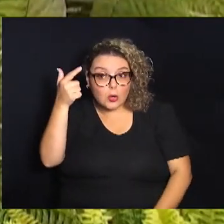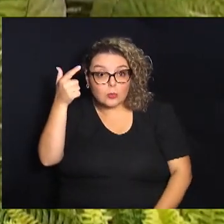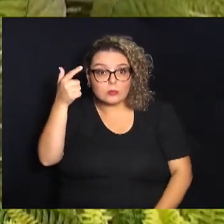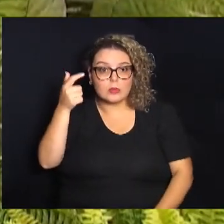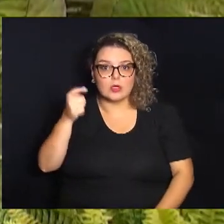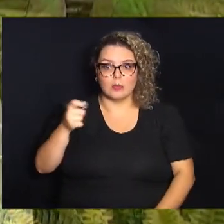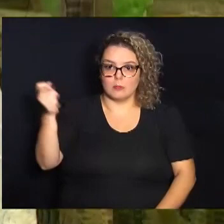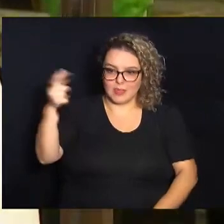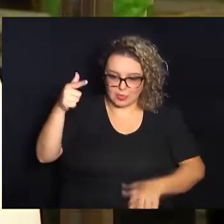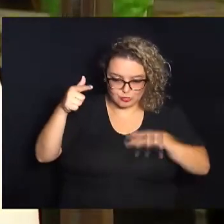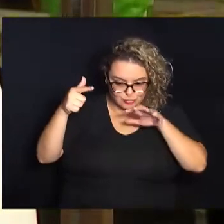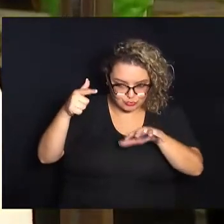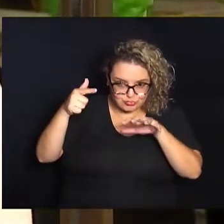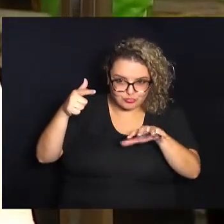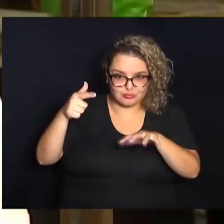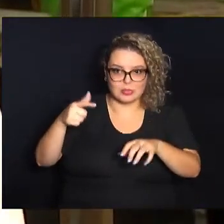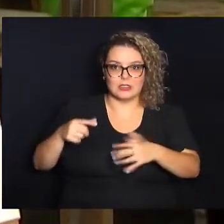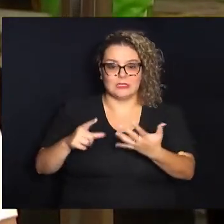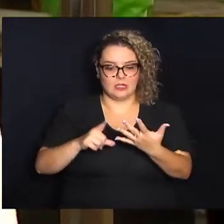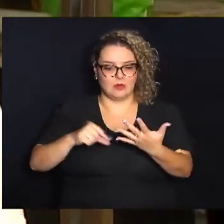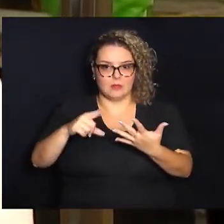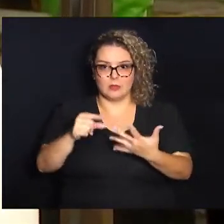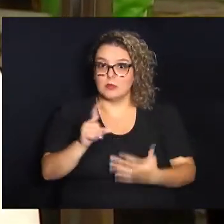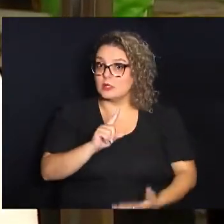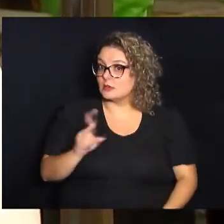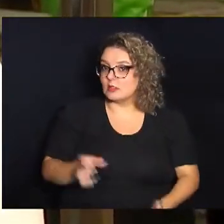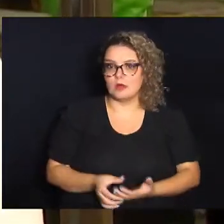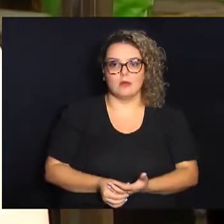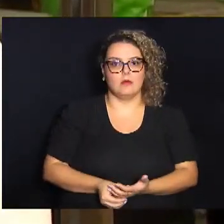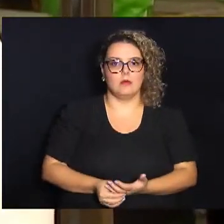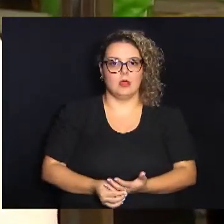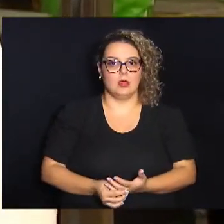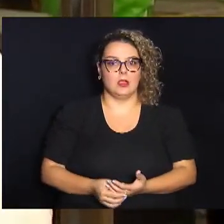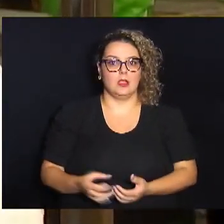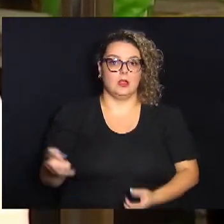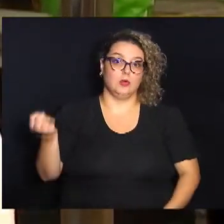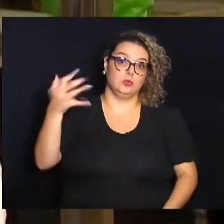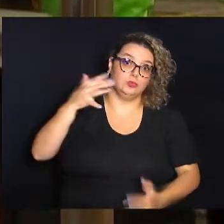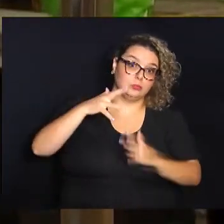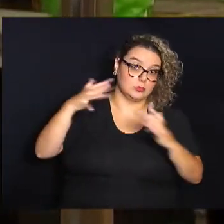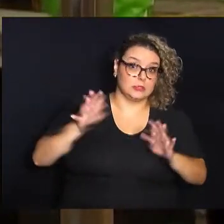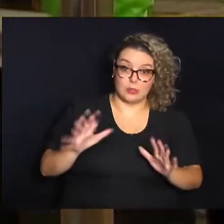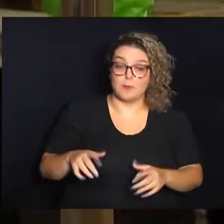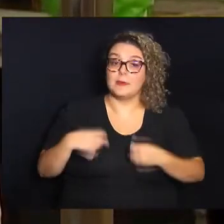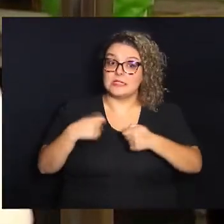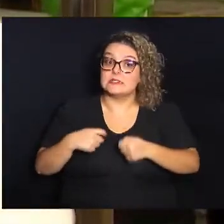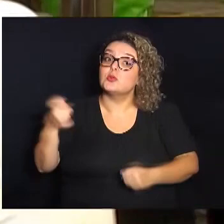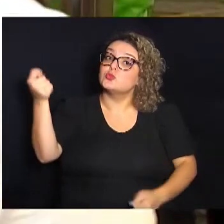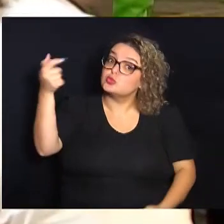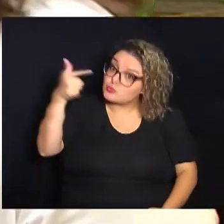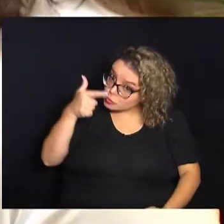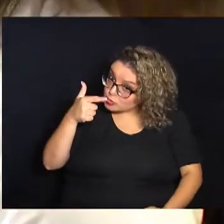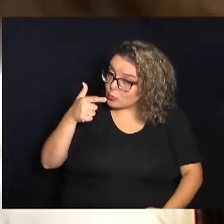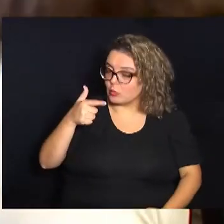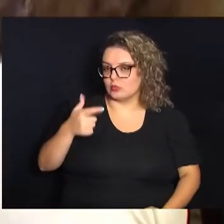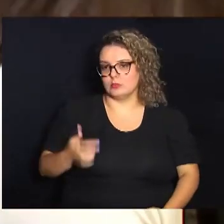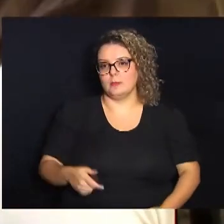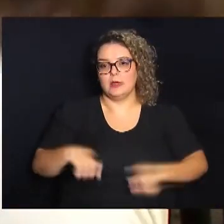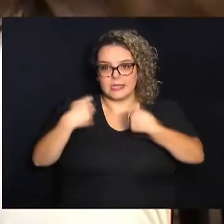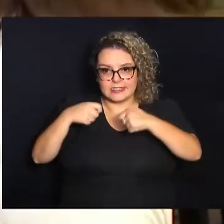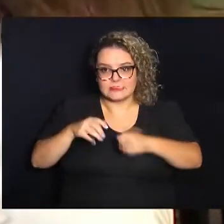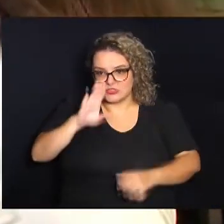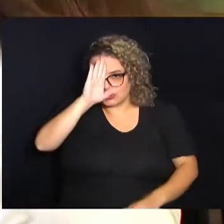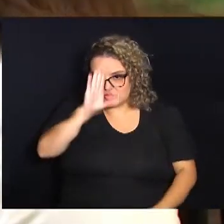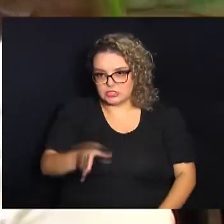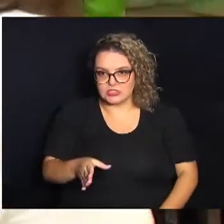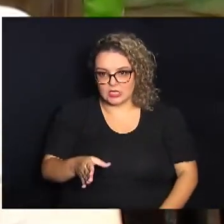batendo mesmo nas folhas, né? Não é o caso de iluminação indireta, então, né? Elas precisam dessa energia, dessa fonte solar batendo aqui